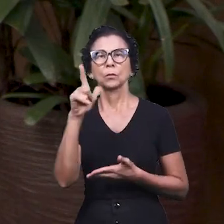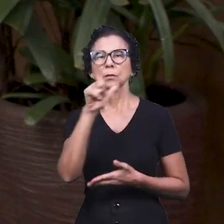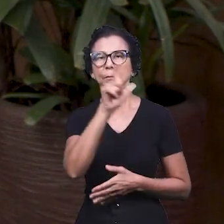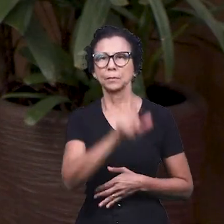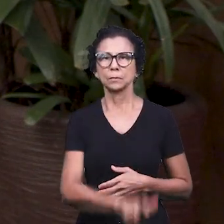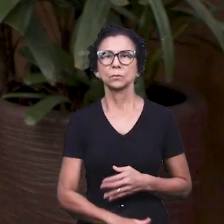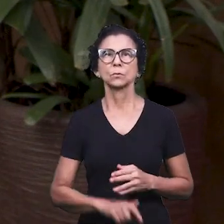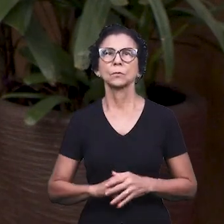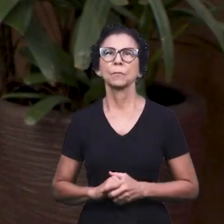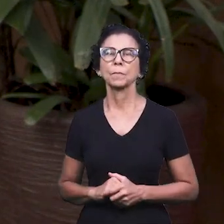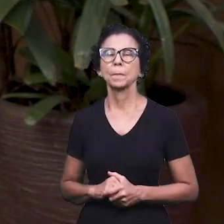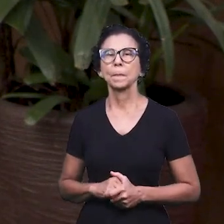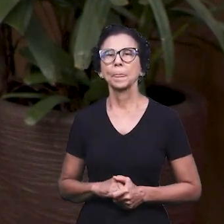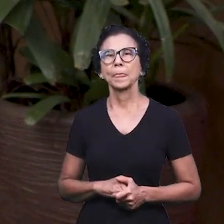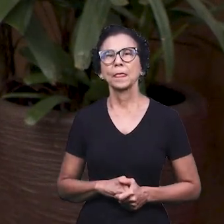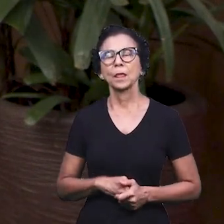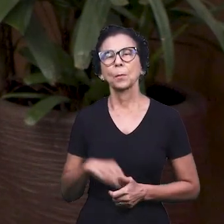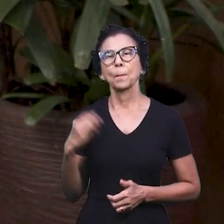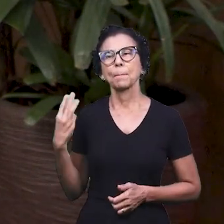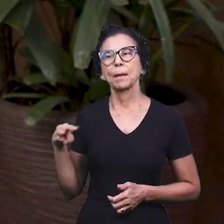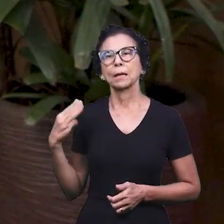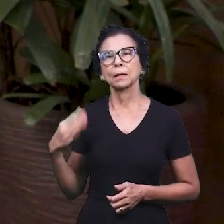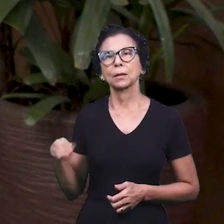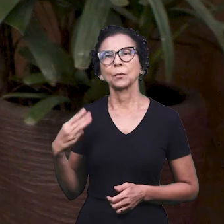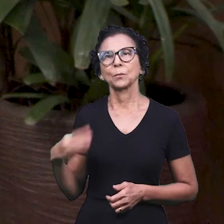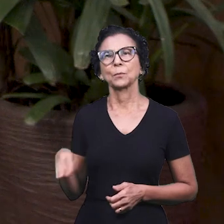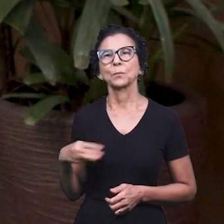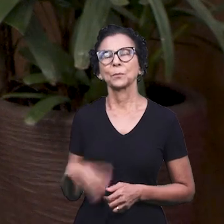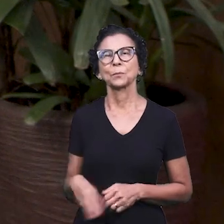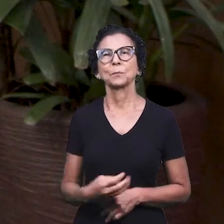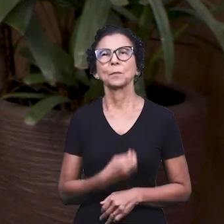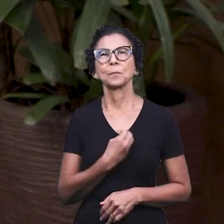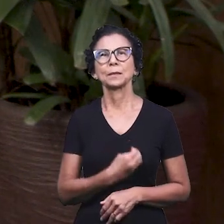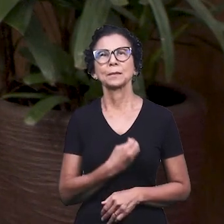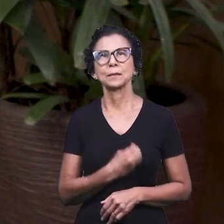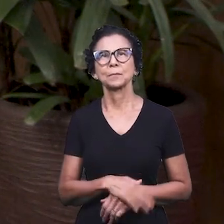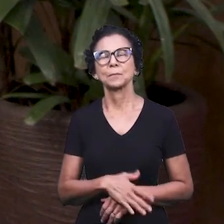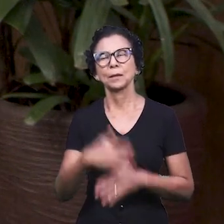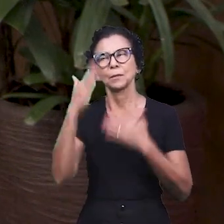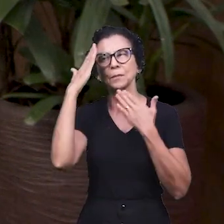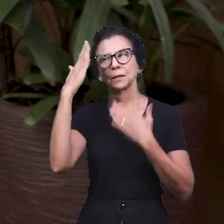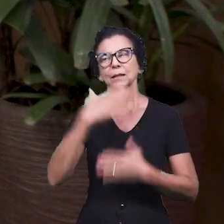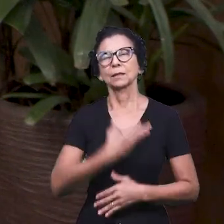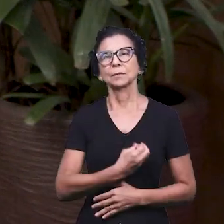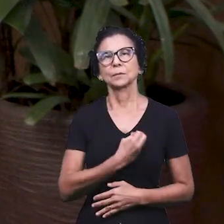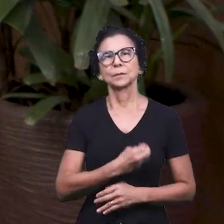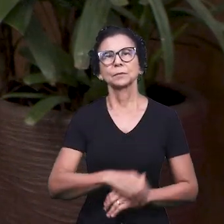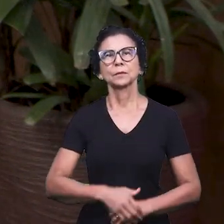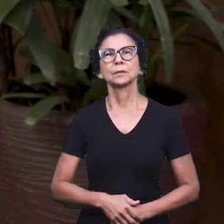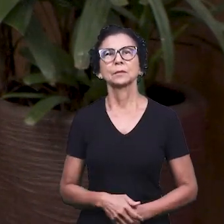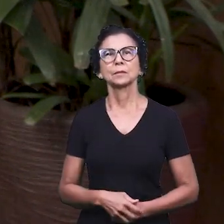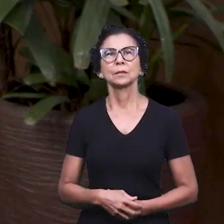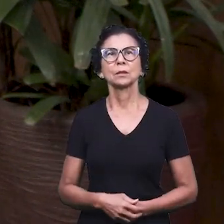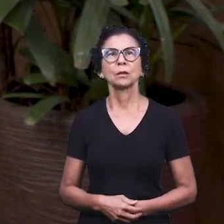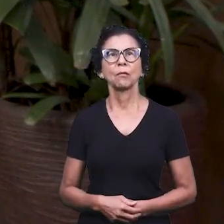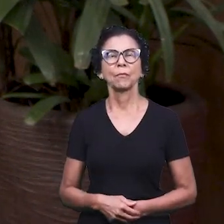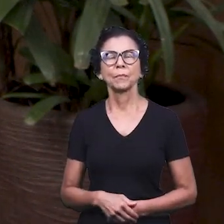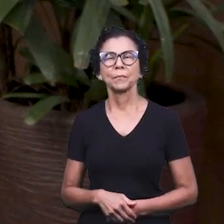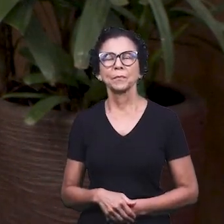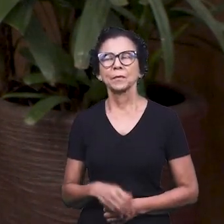participação tão relevante. E como sempre deixamos um versículo da Palavra de Deus, nós vamos encerrar